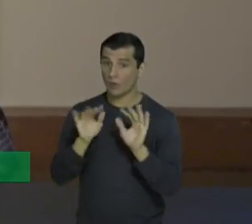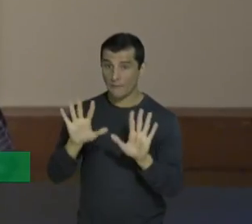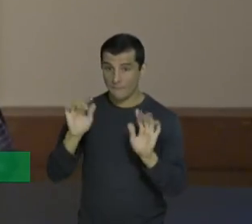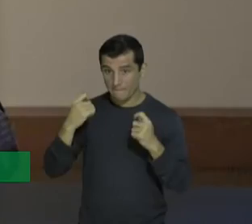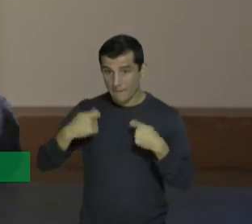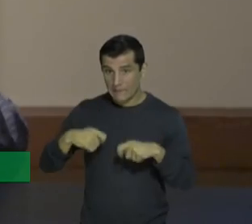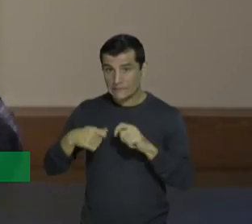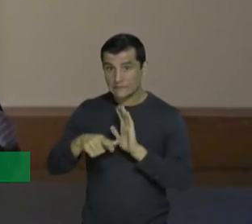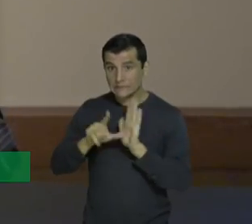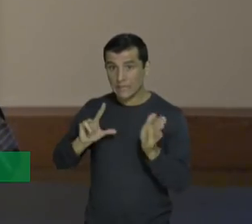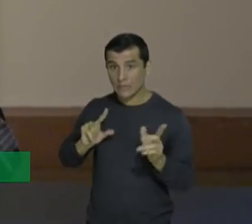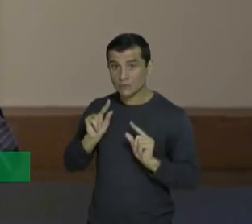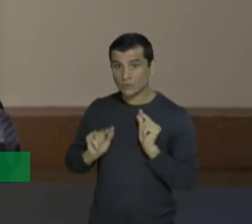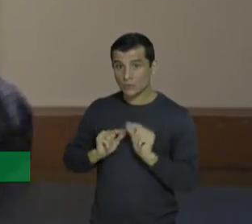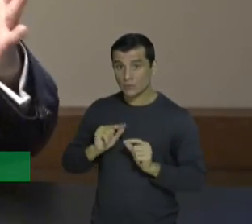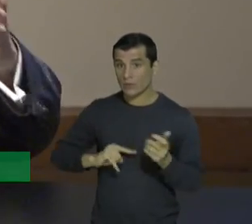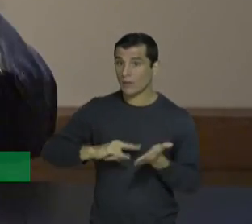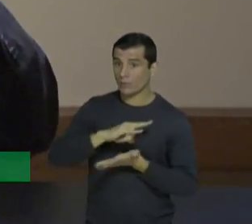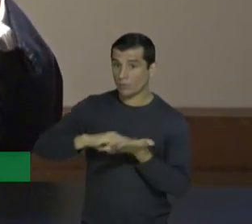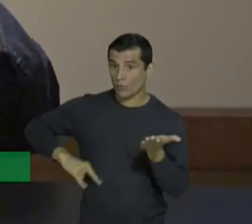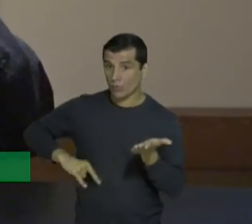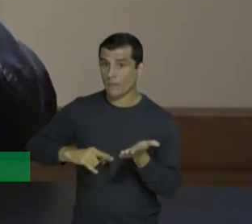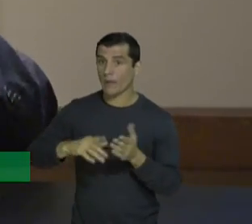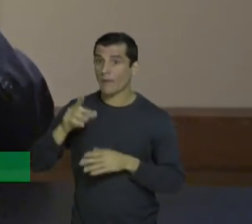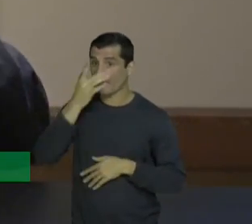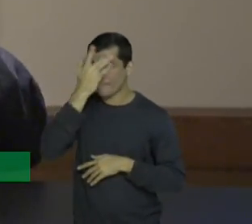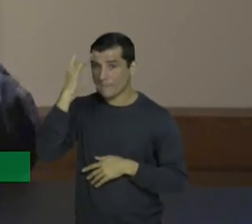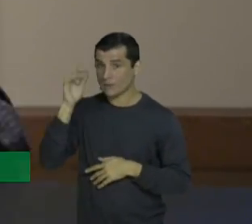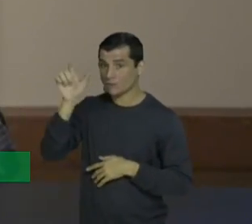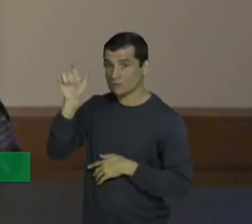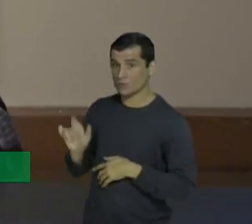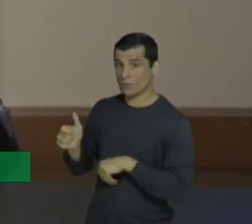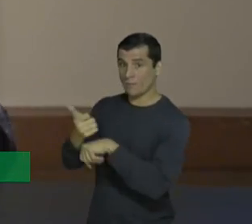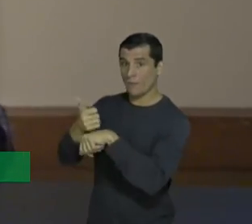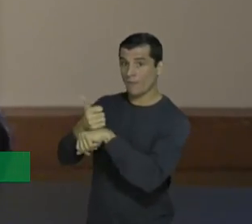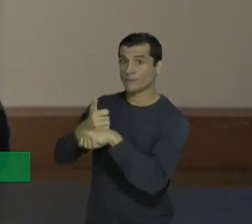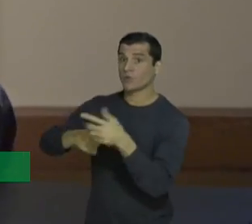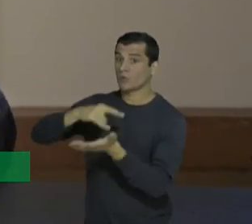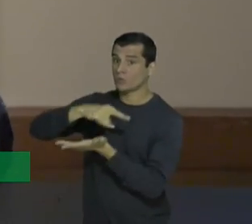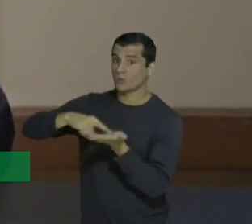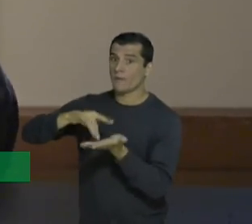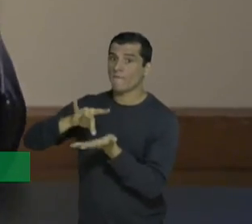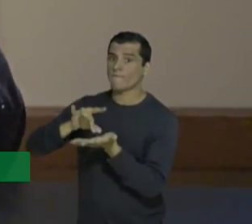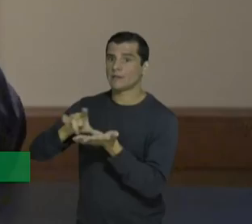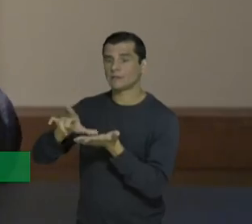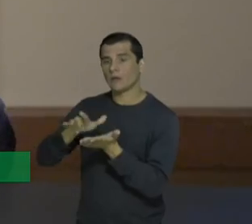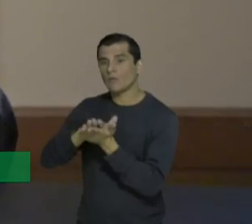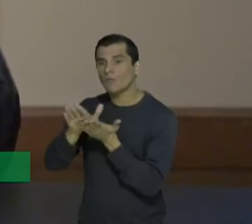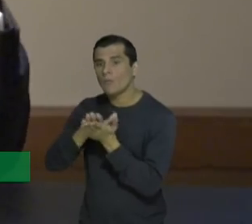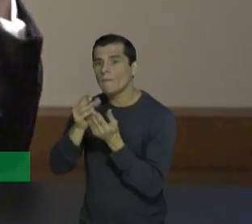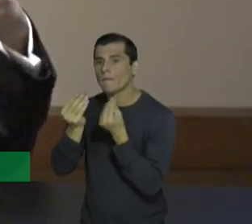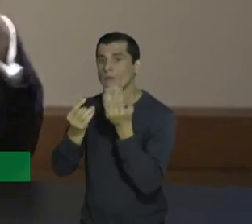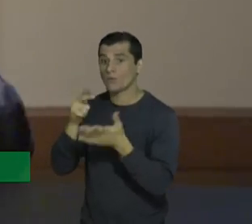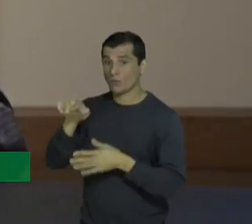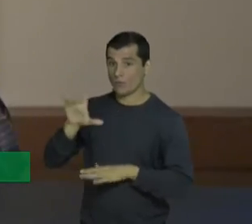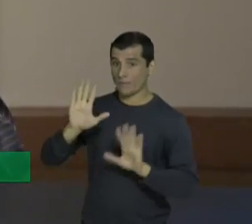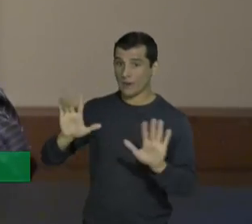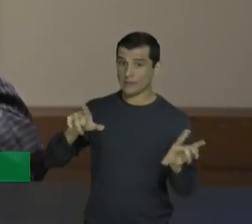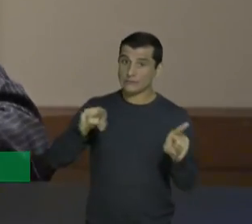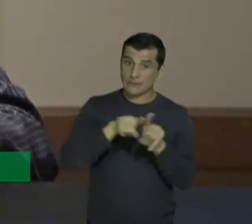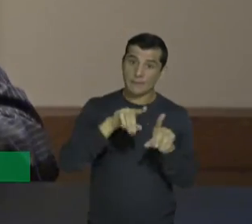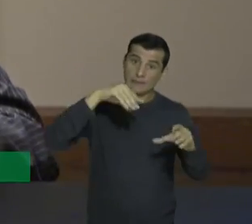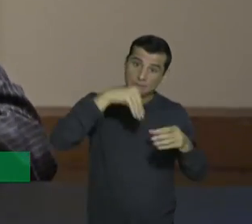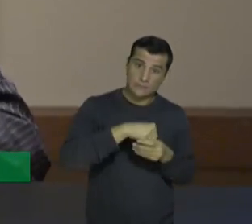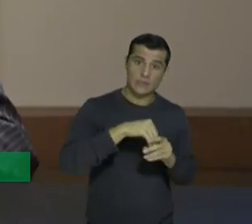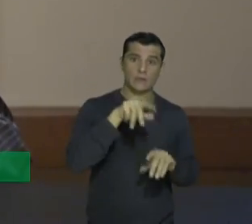acordados entre diplomatas né O que a gente chama né do negociação no nível internacional mas também precisam ser ratificados no nível doméstico ou